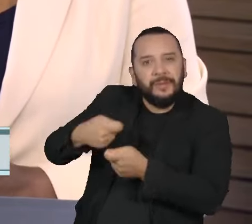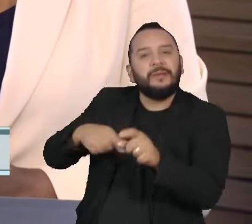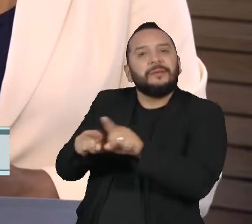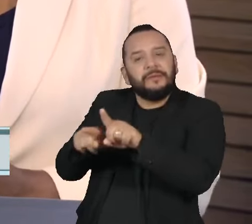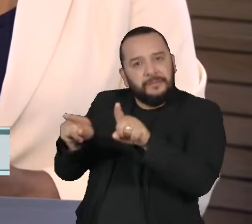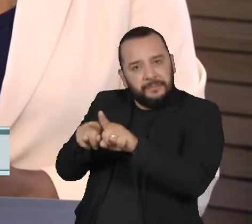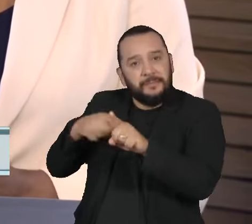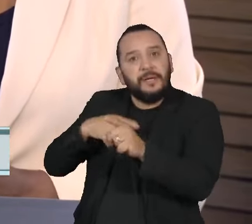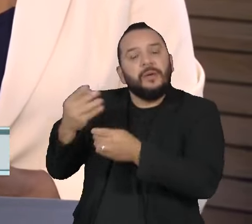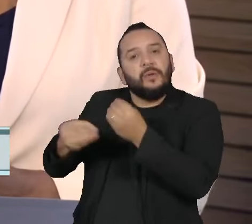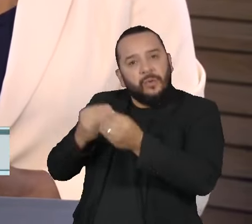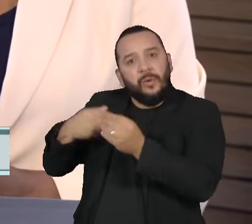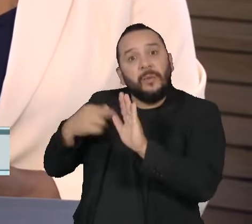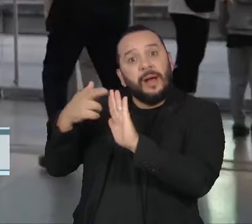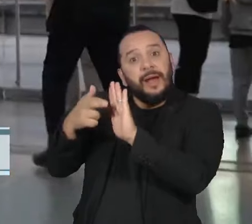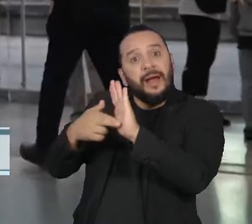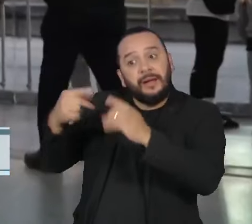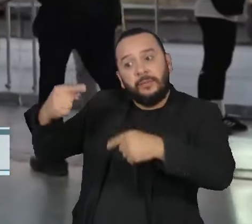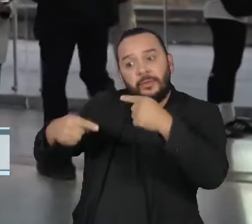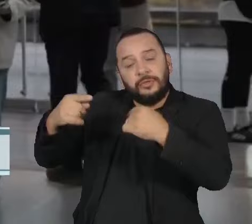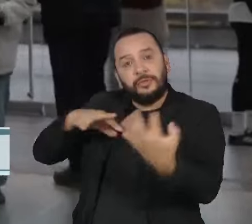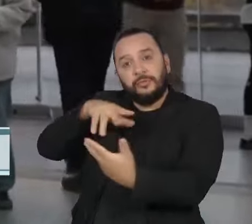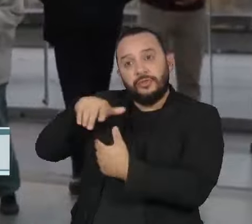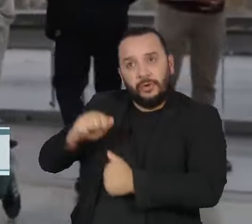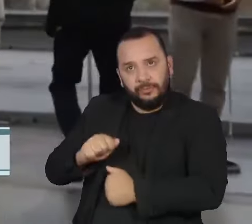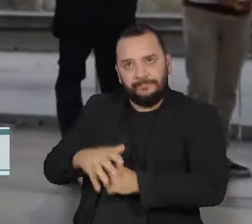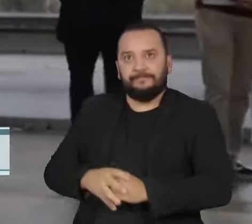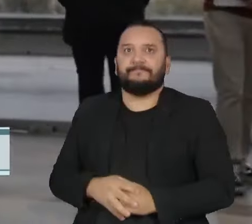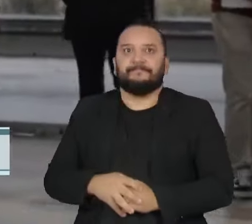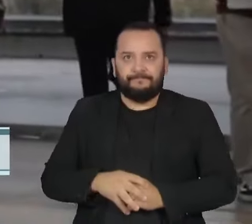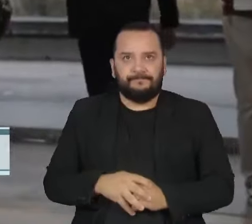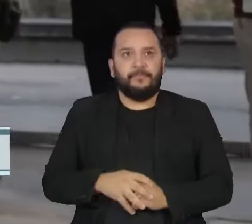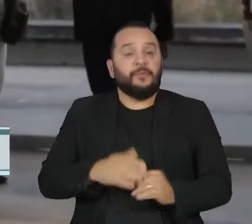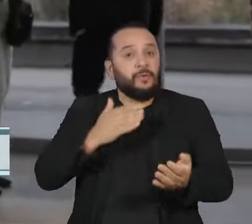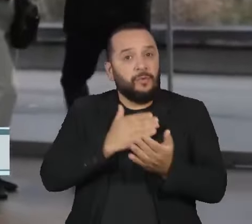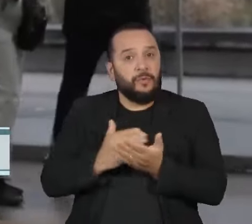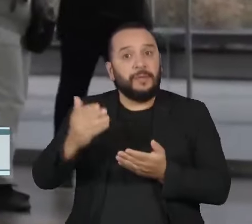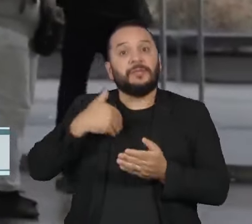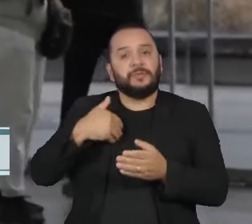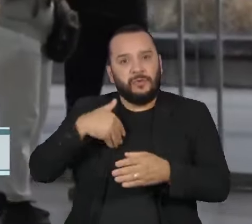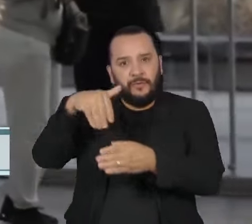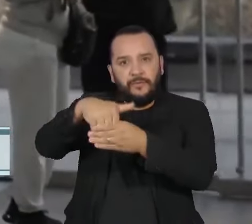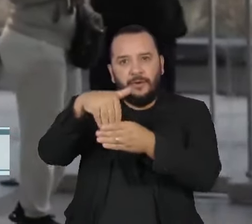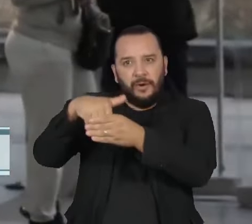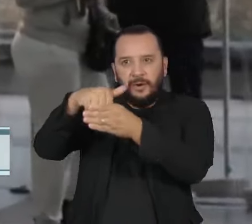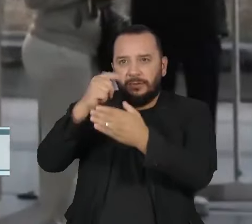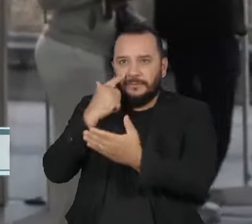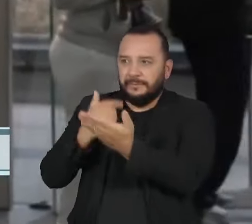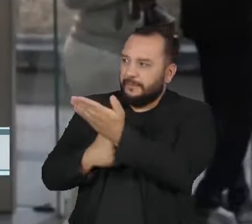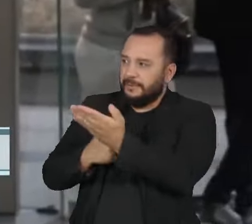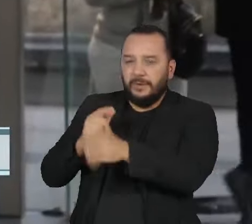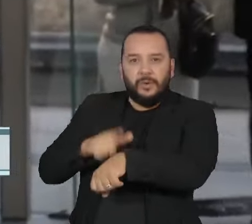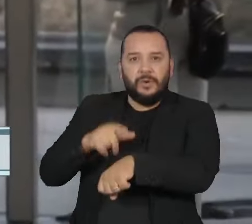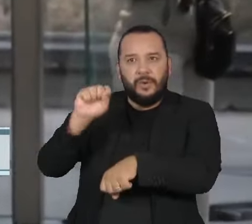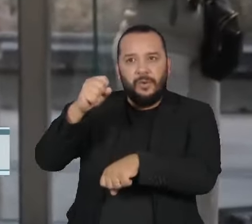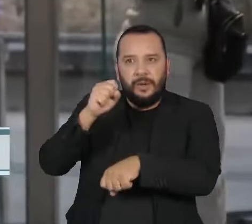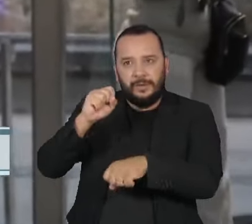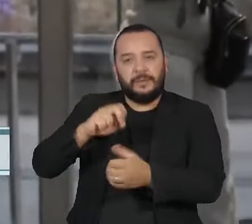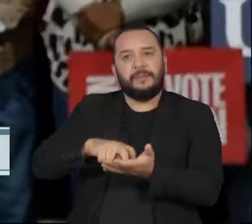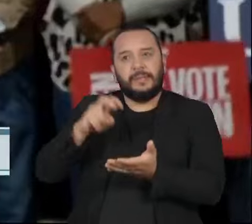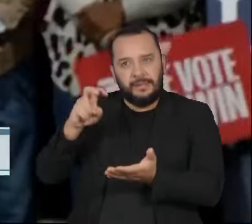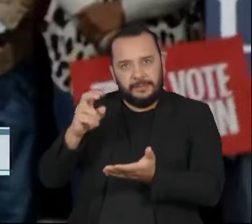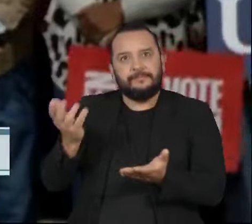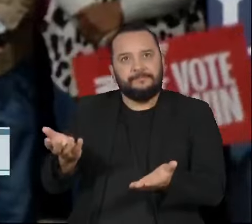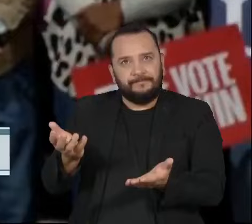da geopolítica global. As primeiras urnas começaram a receber os votos às 8 da manhã, no horário de